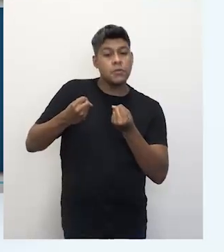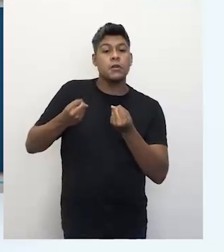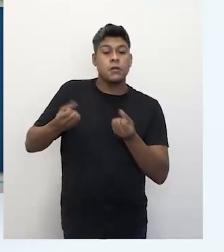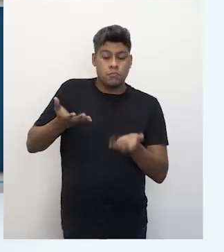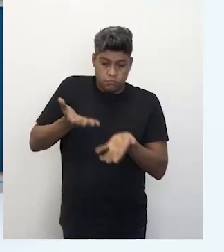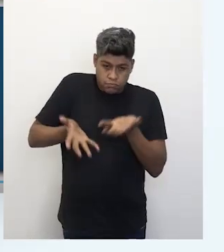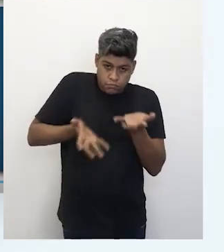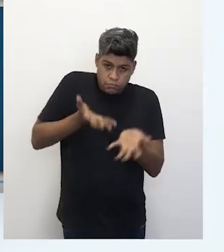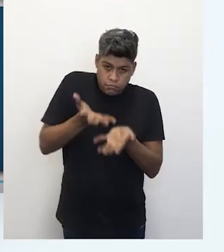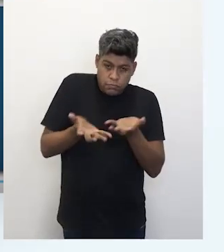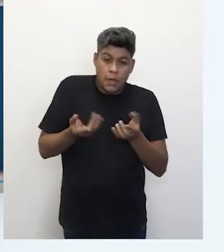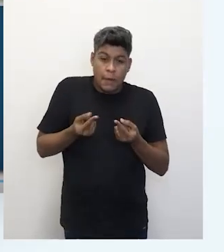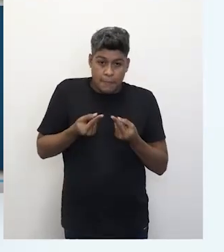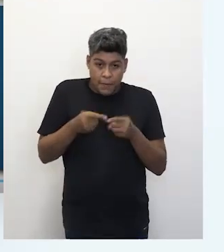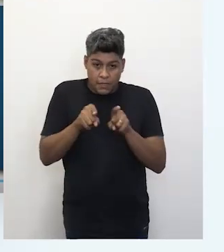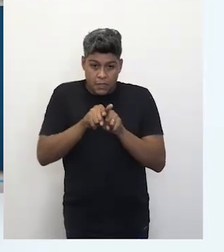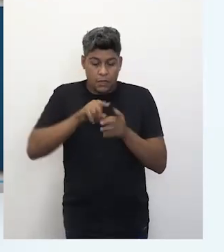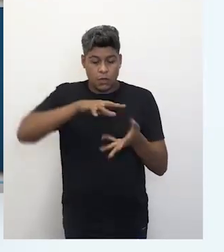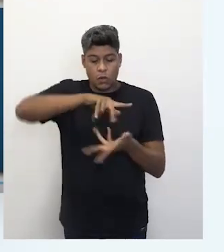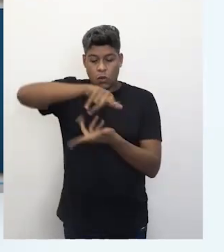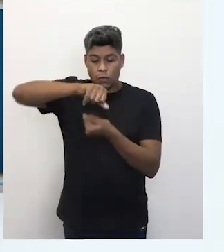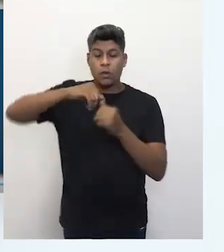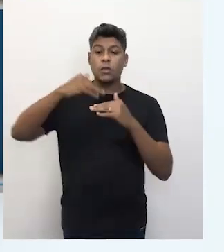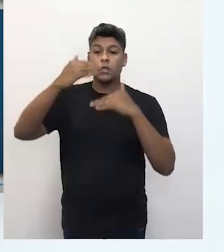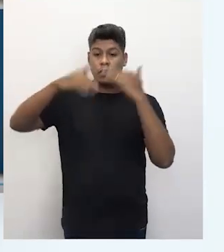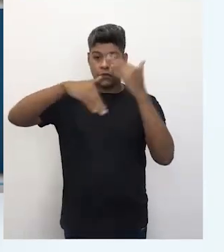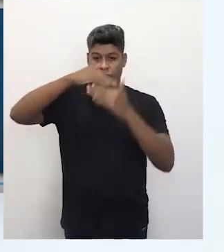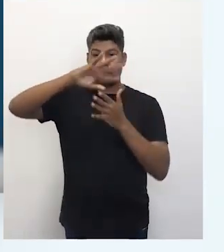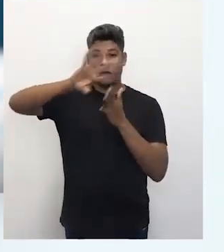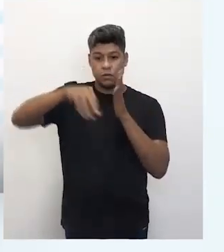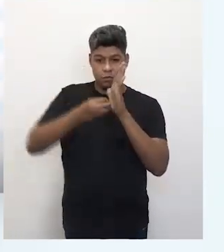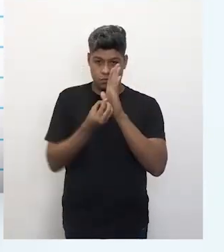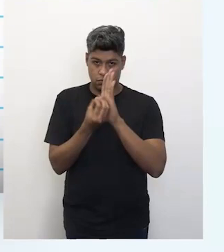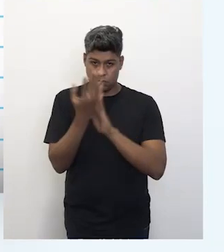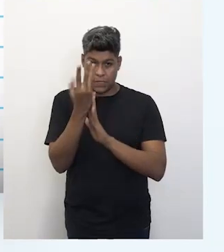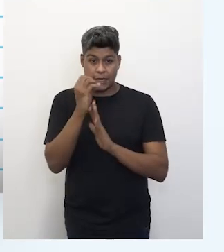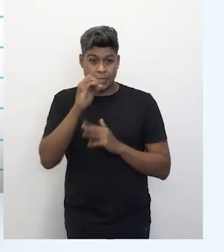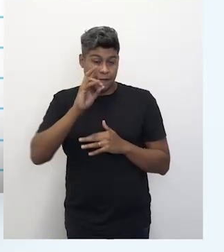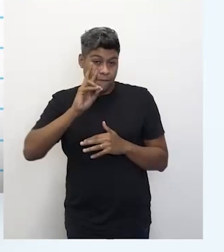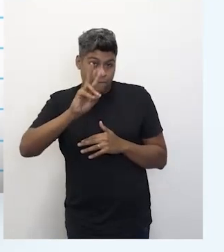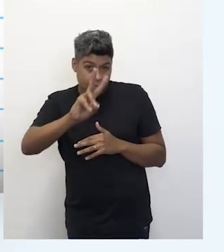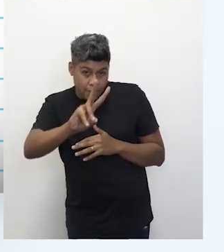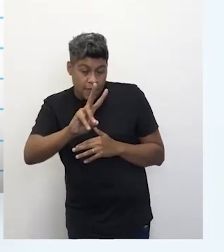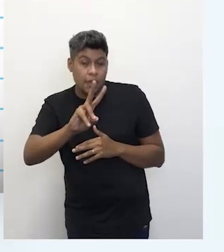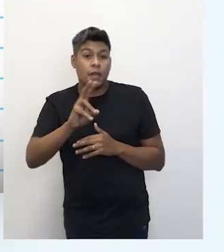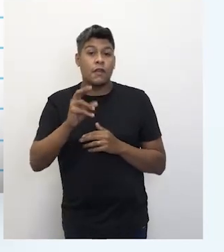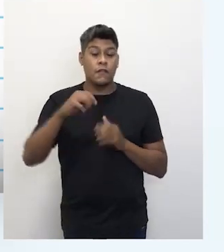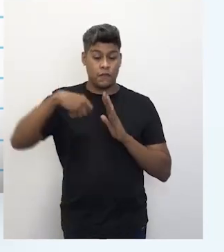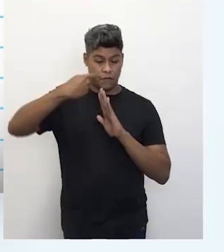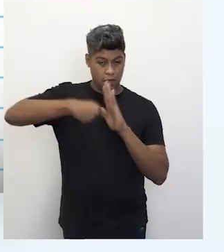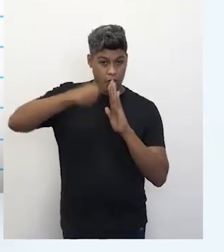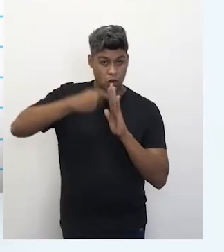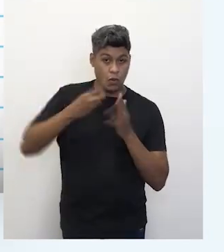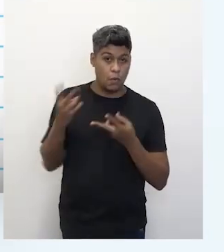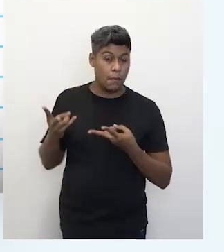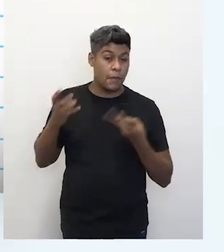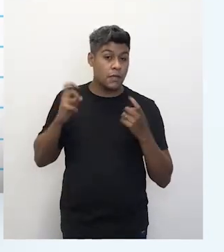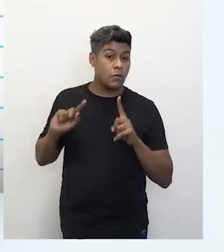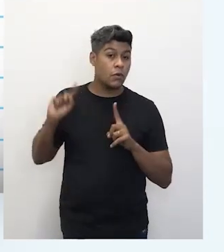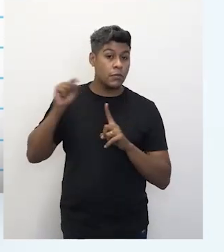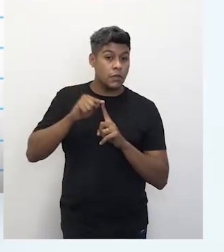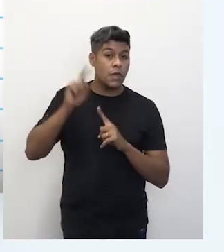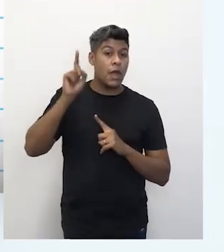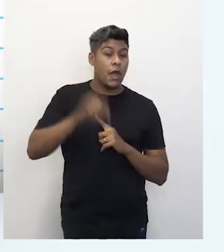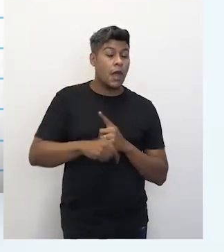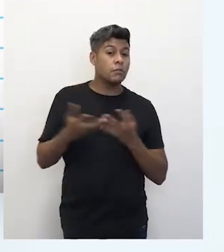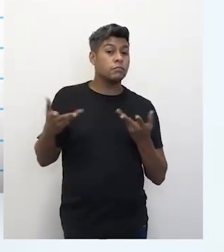e revitalizar a parceria global para o desenvolvimento sustentável se você assistiu aos outros vídeos deve ter percebido que os objetivos